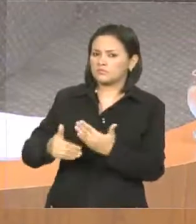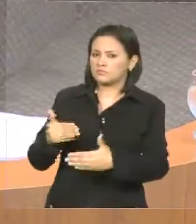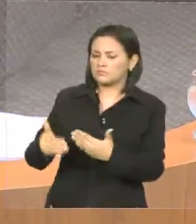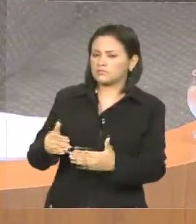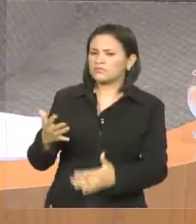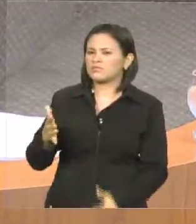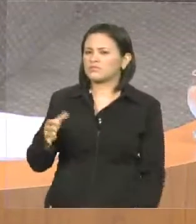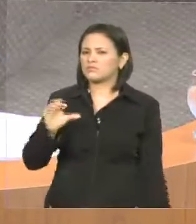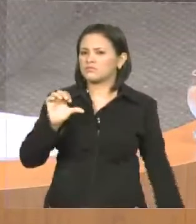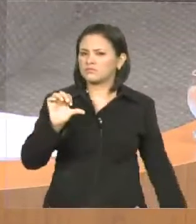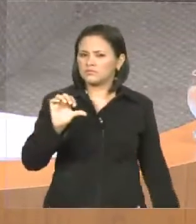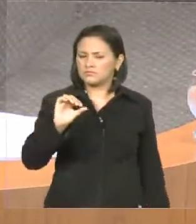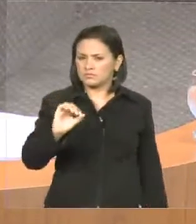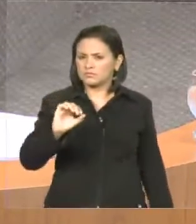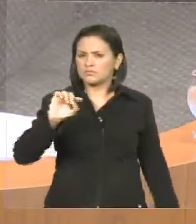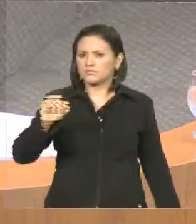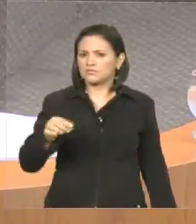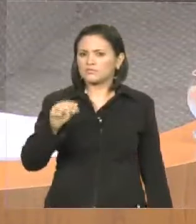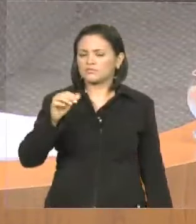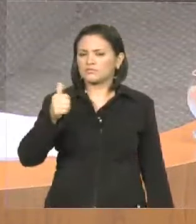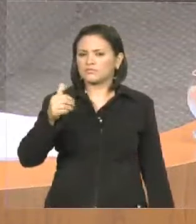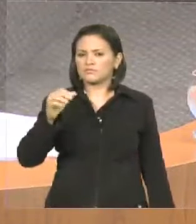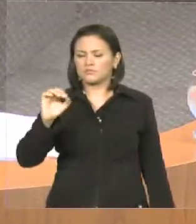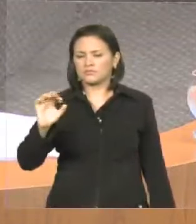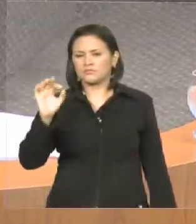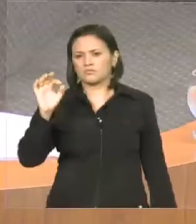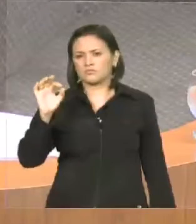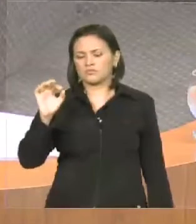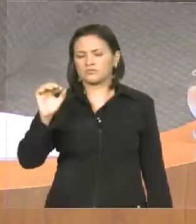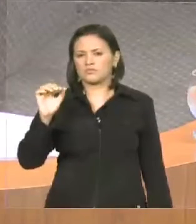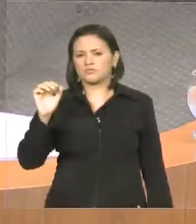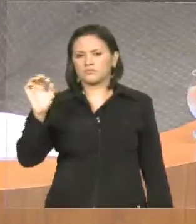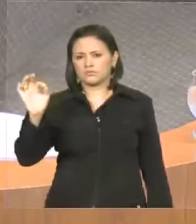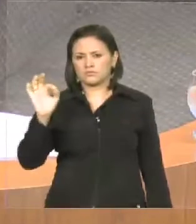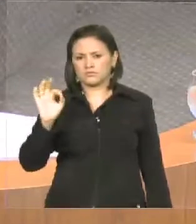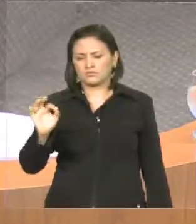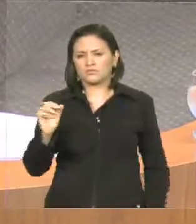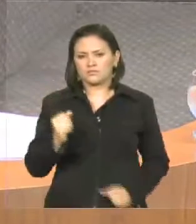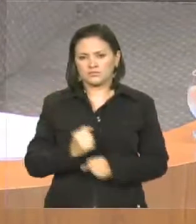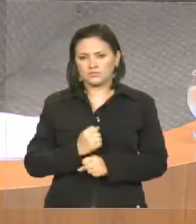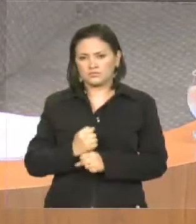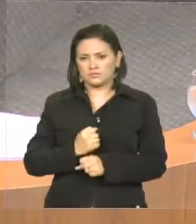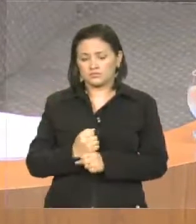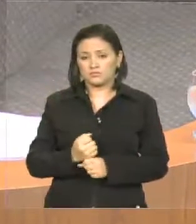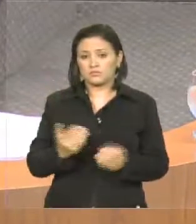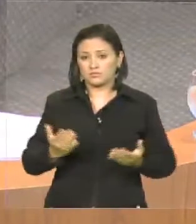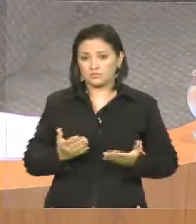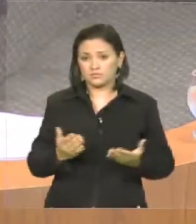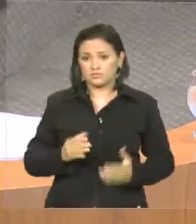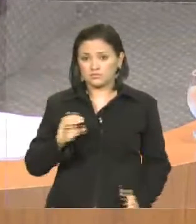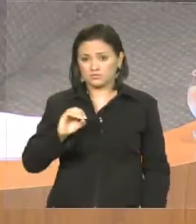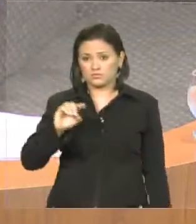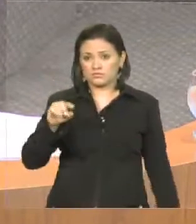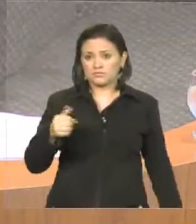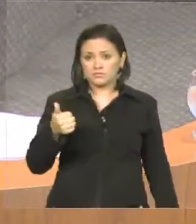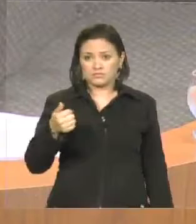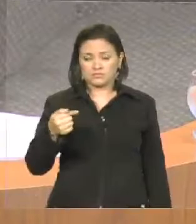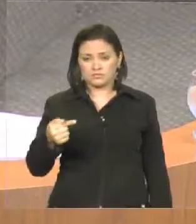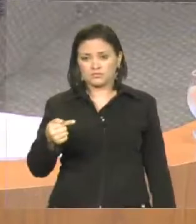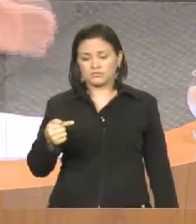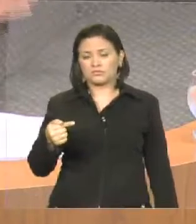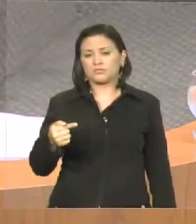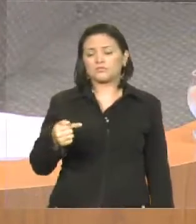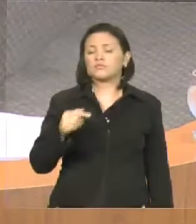ano, agora, em 2017, o Maranhão já atingiria o indicador de alto desenvolvimento